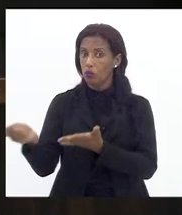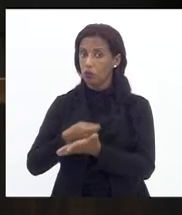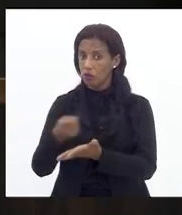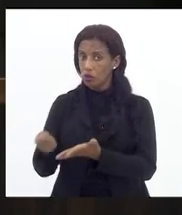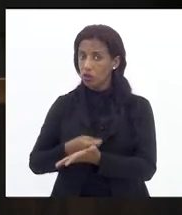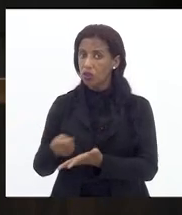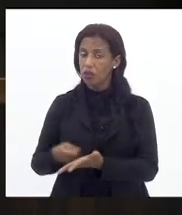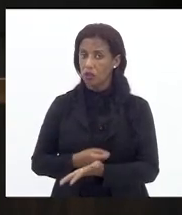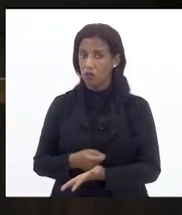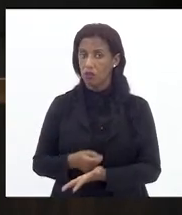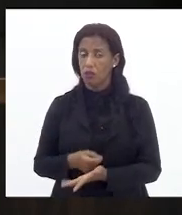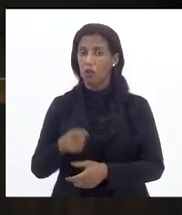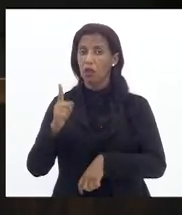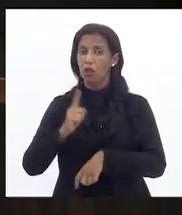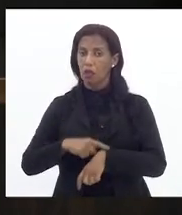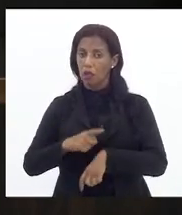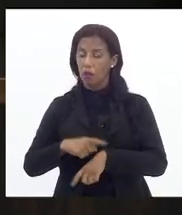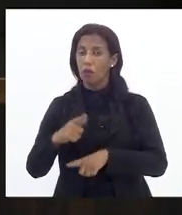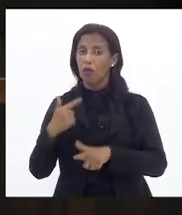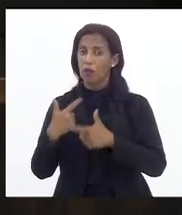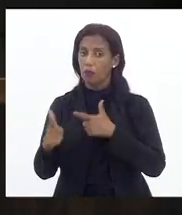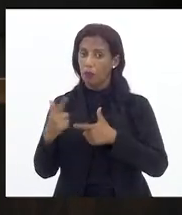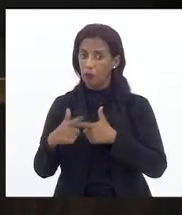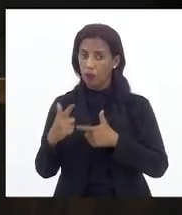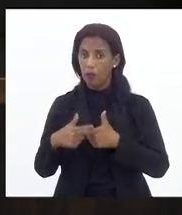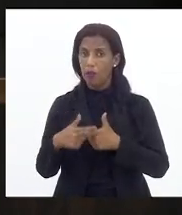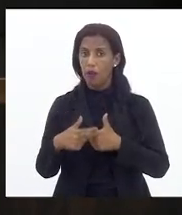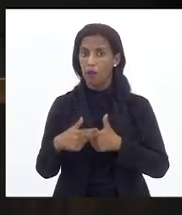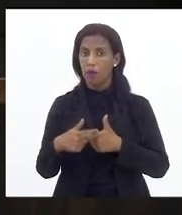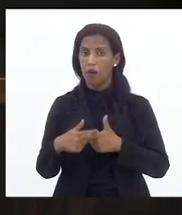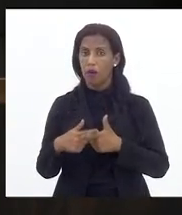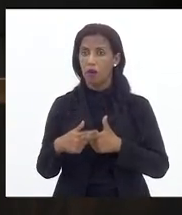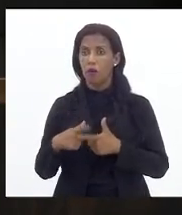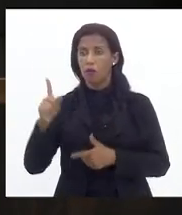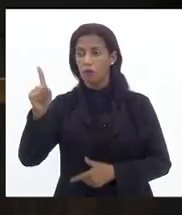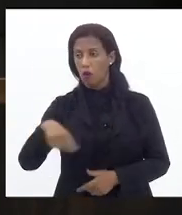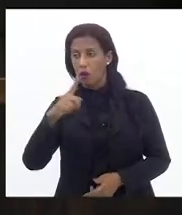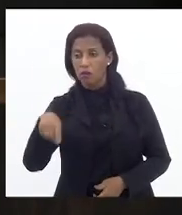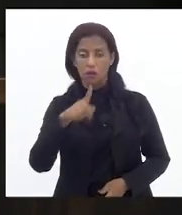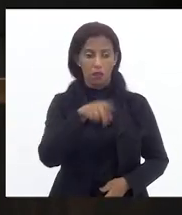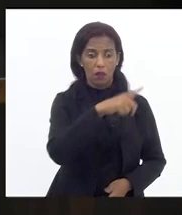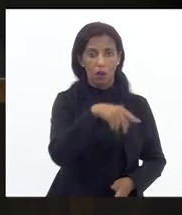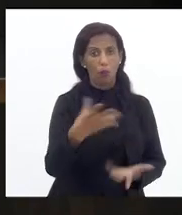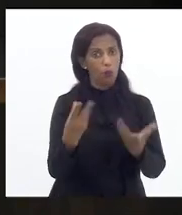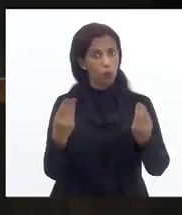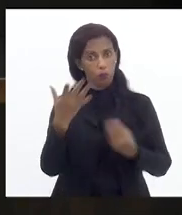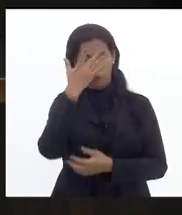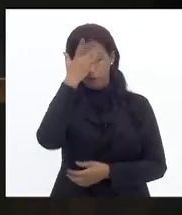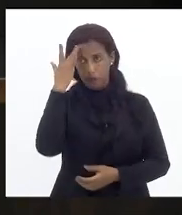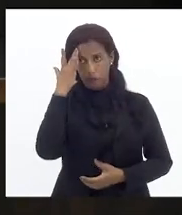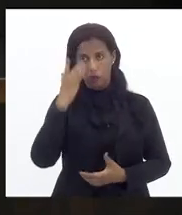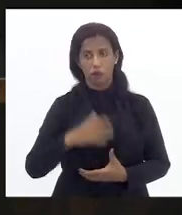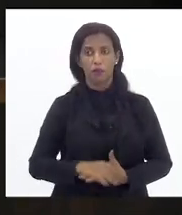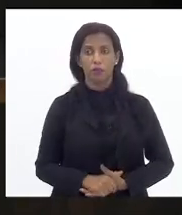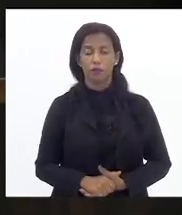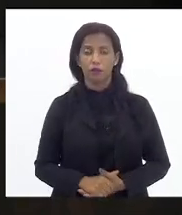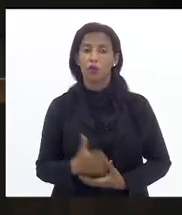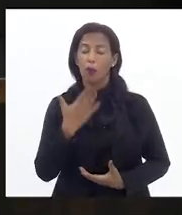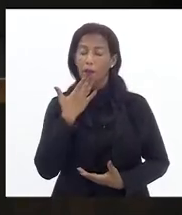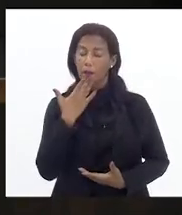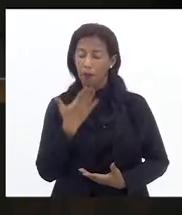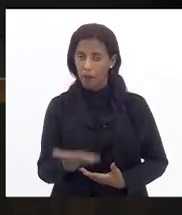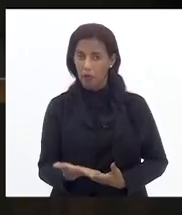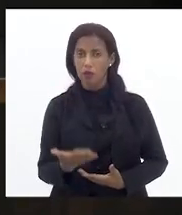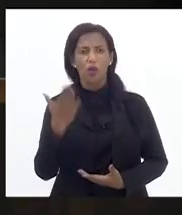inscritos e daqui a pouco nós vamos ter problema sério e nós vamos ter que ver tal a fala de muito bom então eu